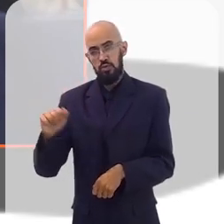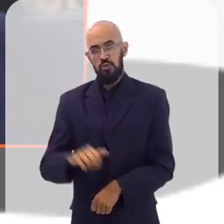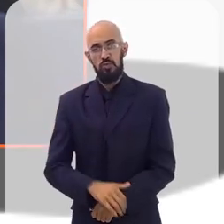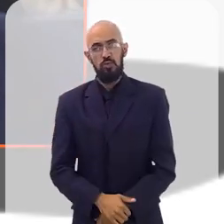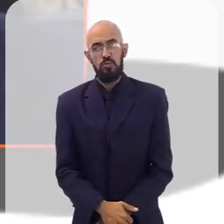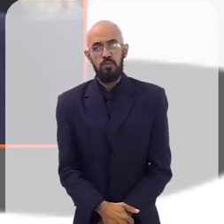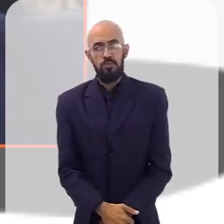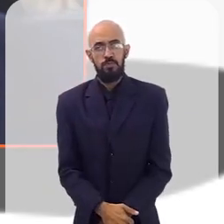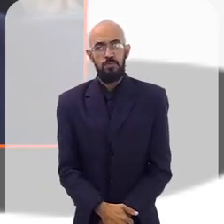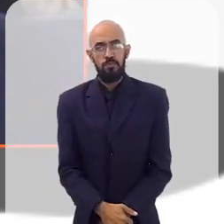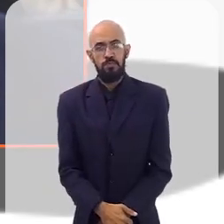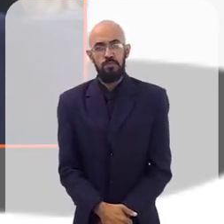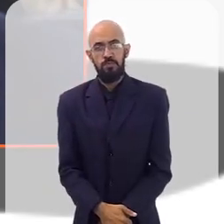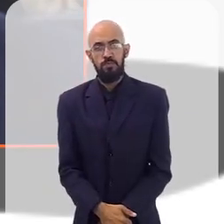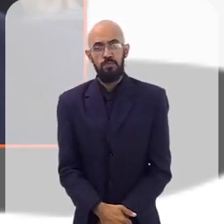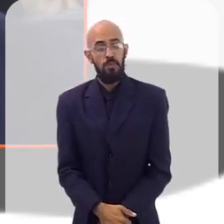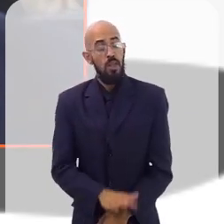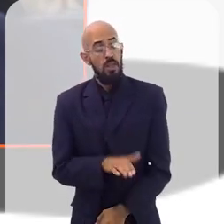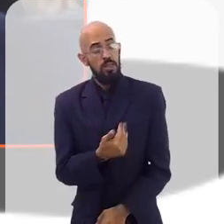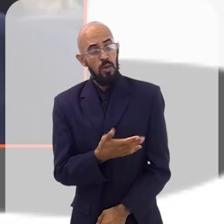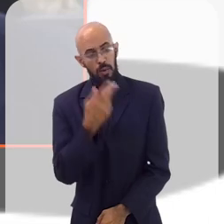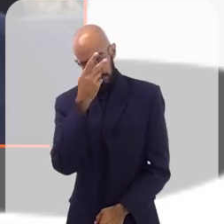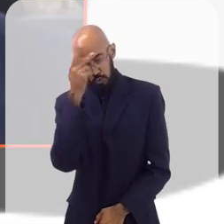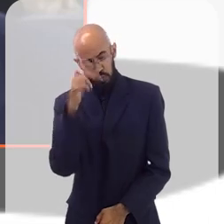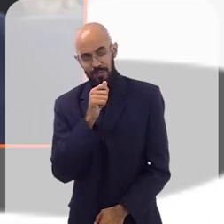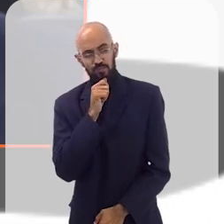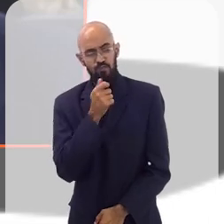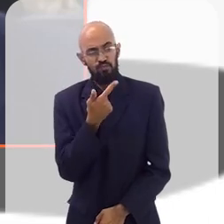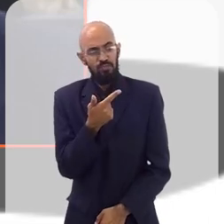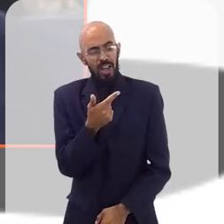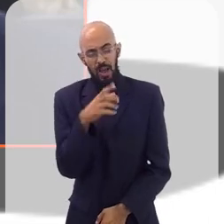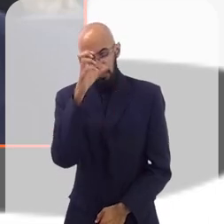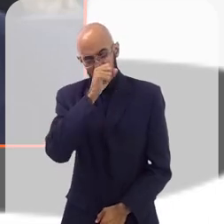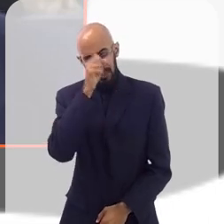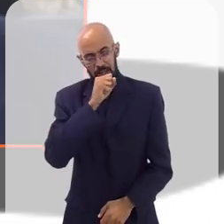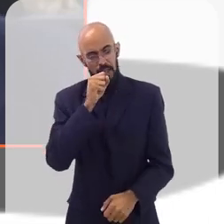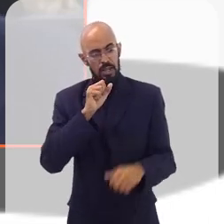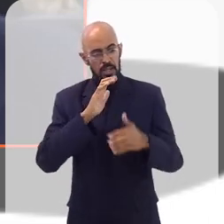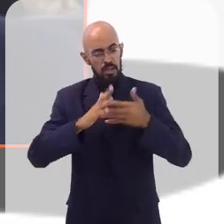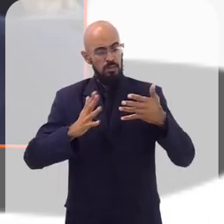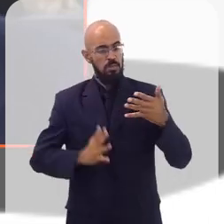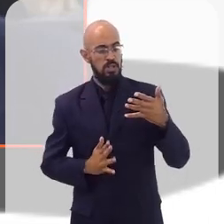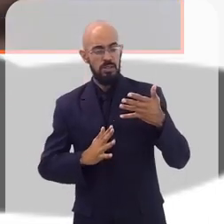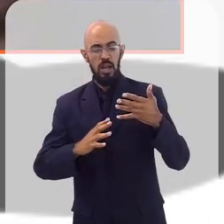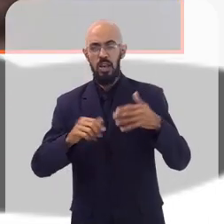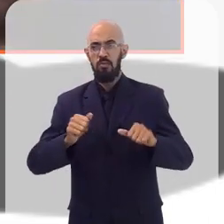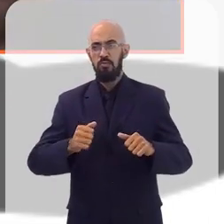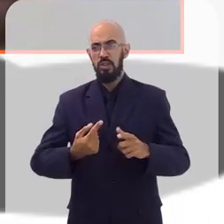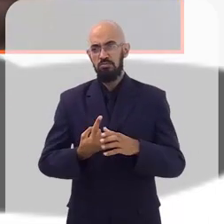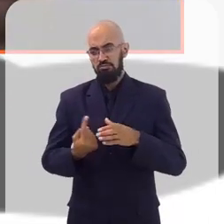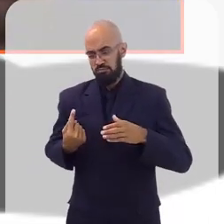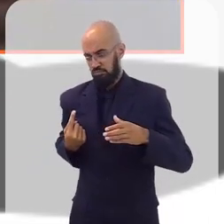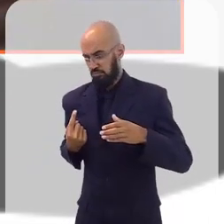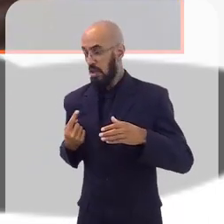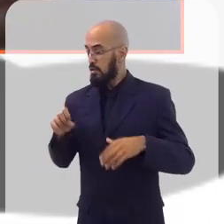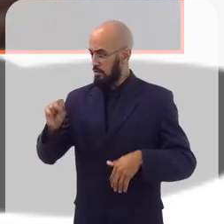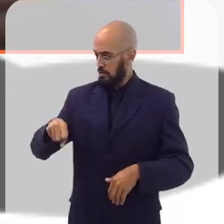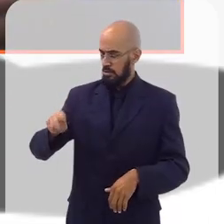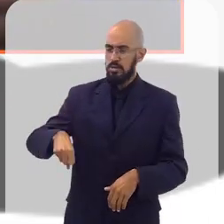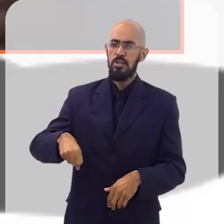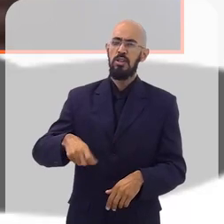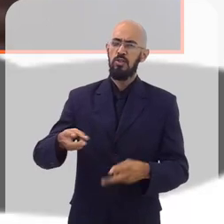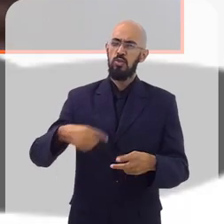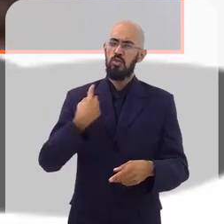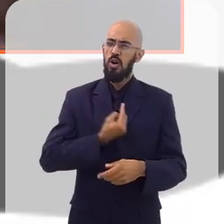a essa estatística de 500 milhões de deficientes auditivos e a pessoa que